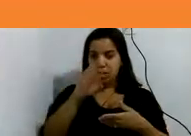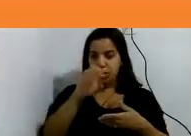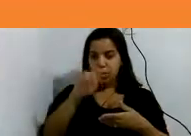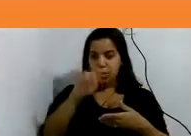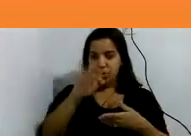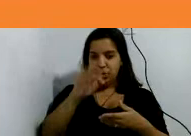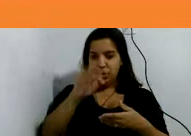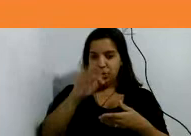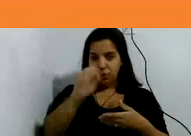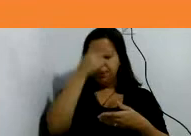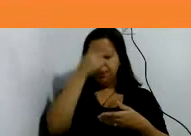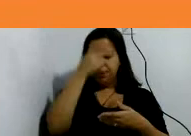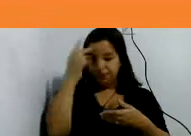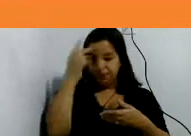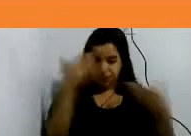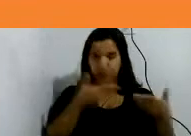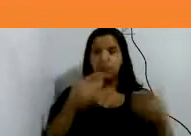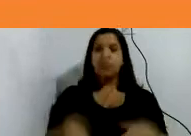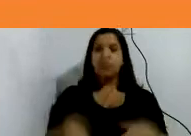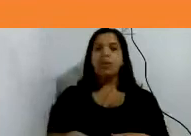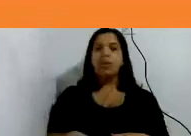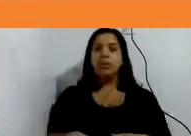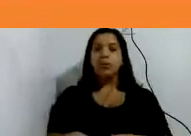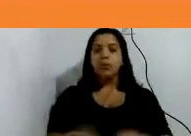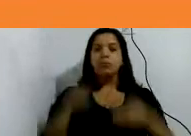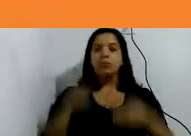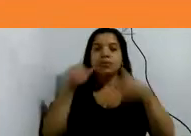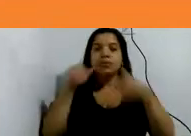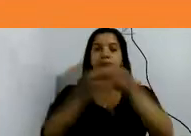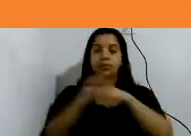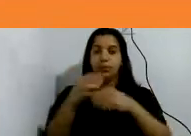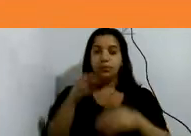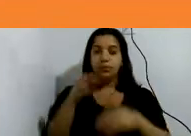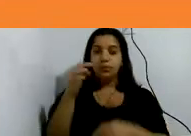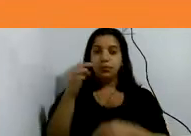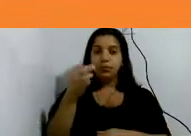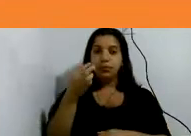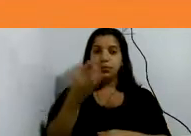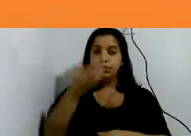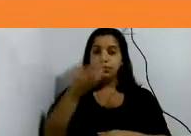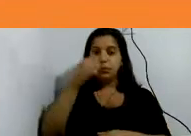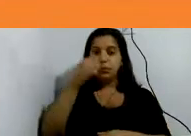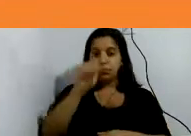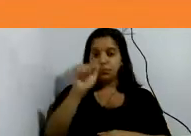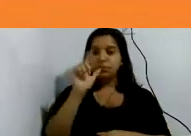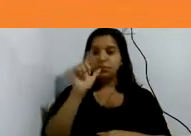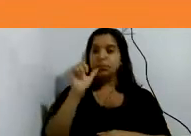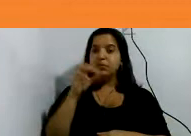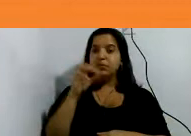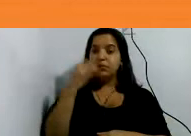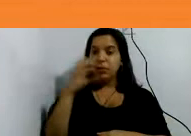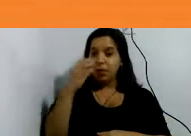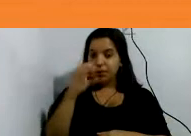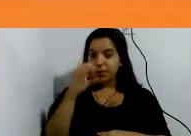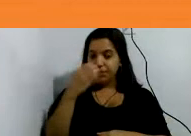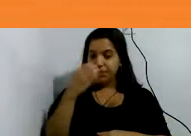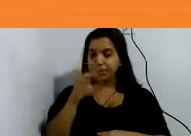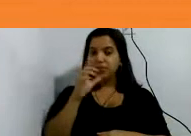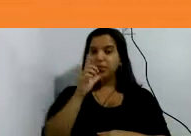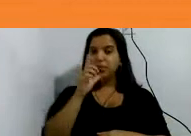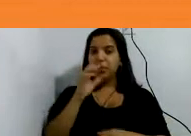da amostra do paciente em salina, incuba a banho-maria para favorecer a ligação antígeno-anticorpo